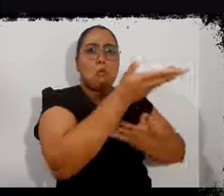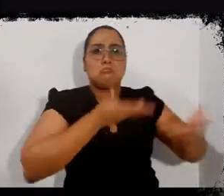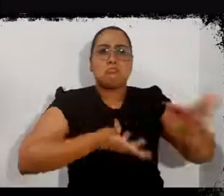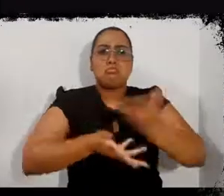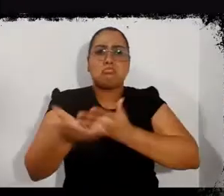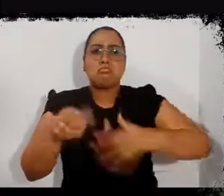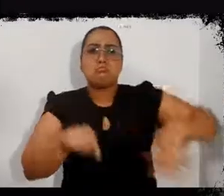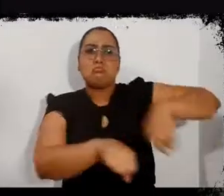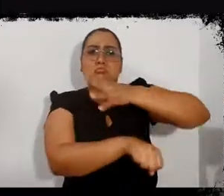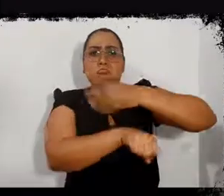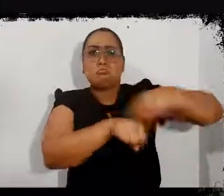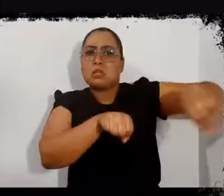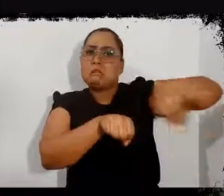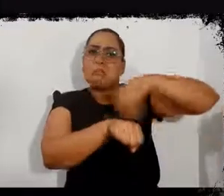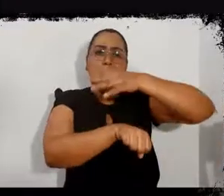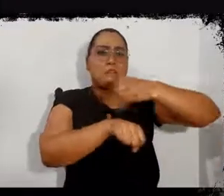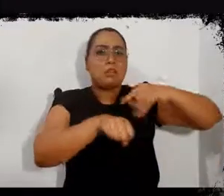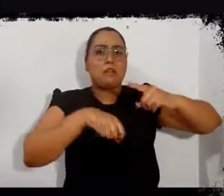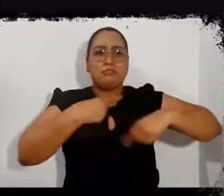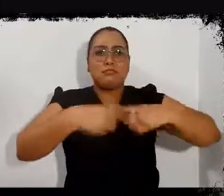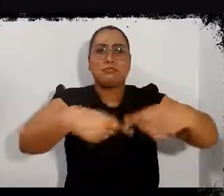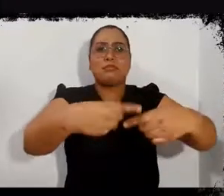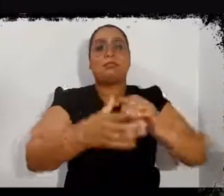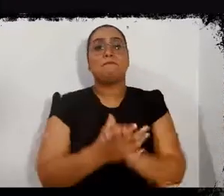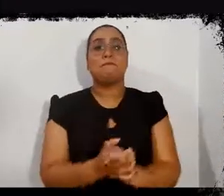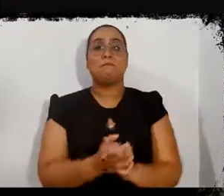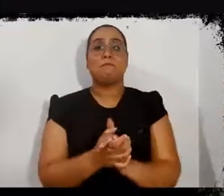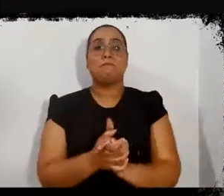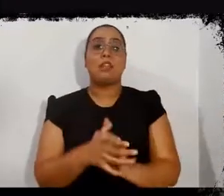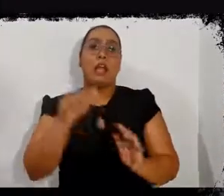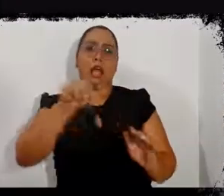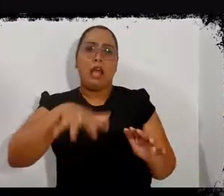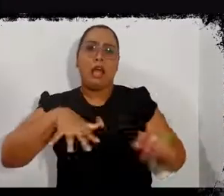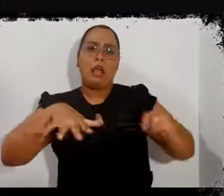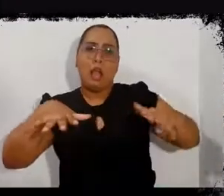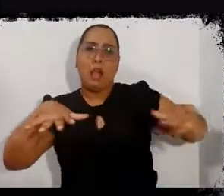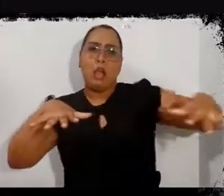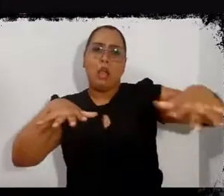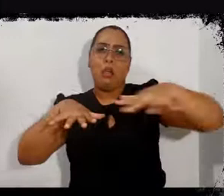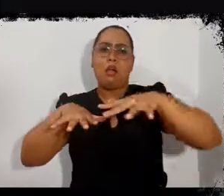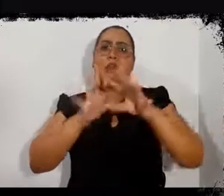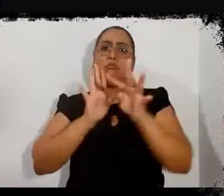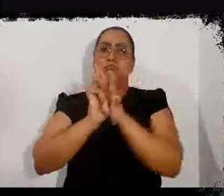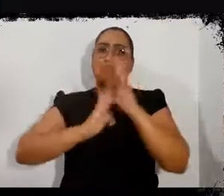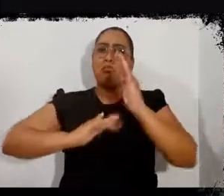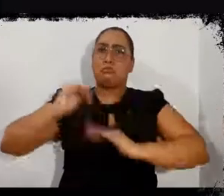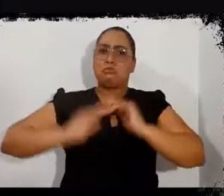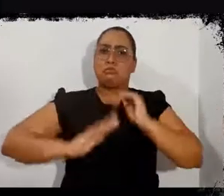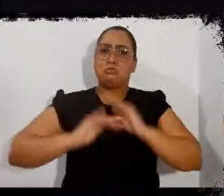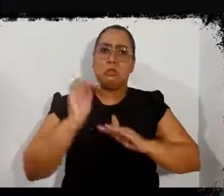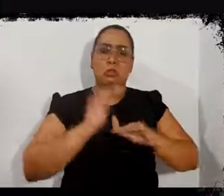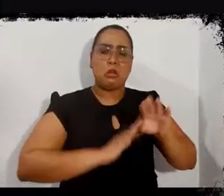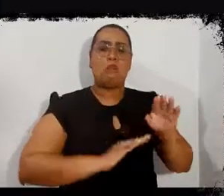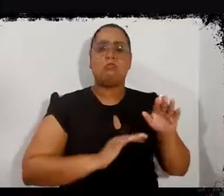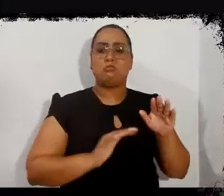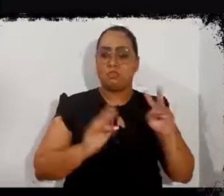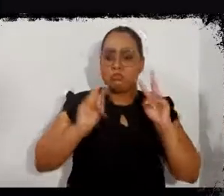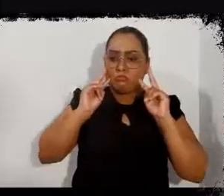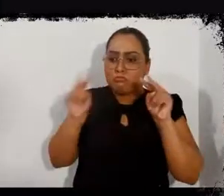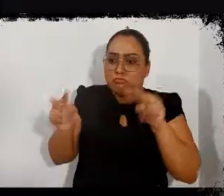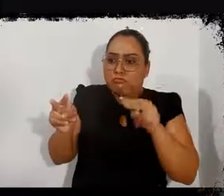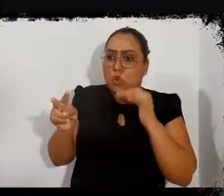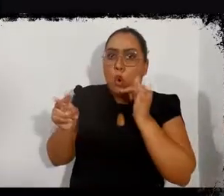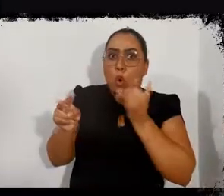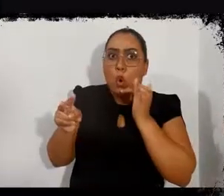Técnicos de diferentes áreas se voltaram para o acervo desses contos que nos